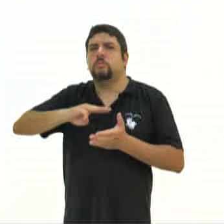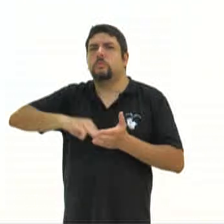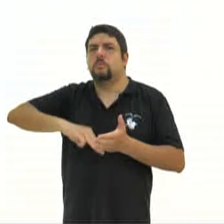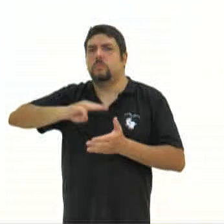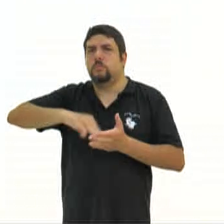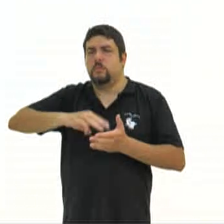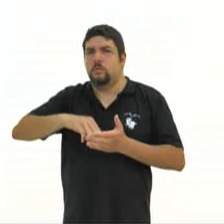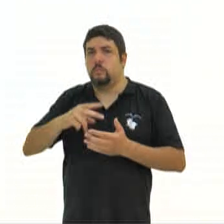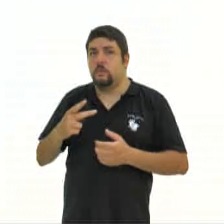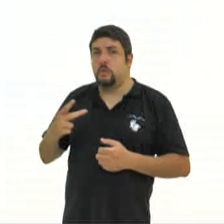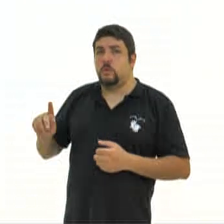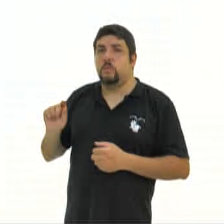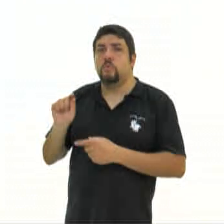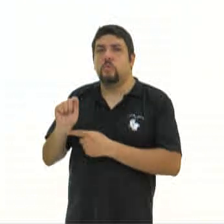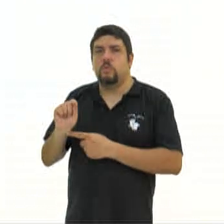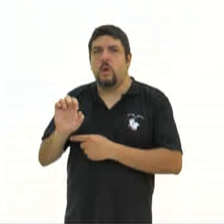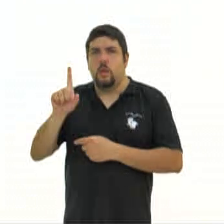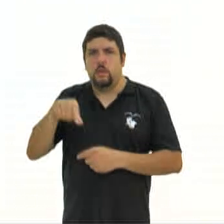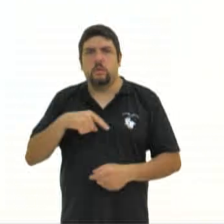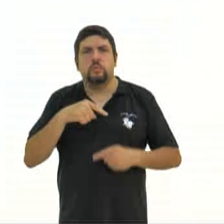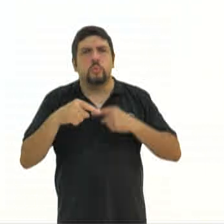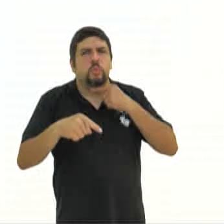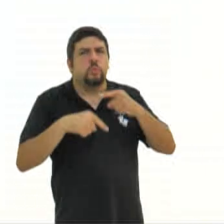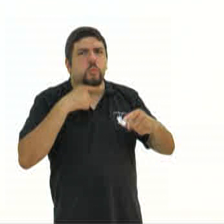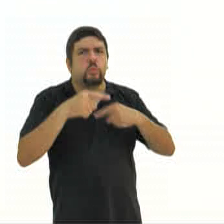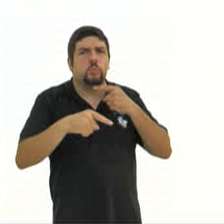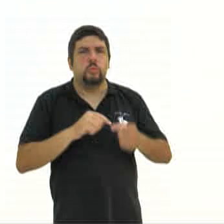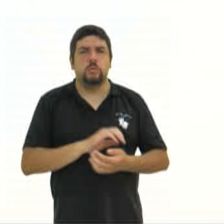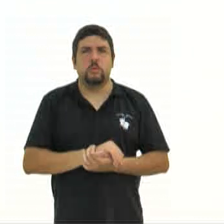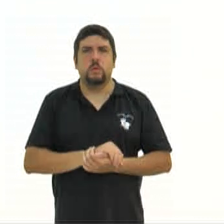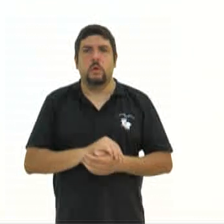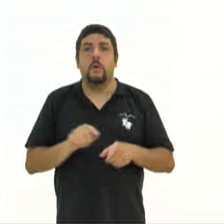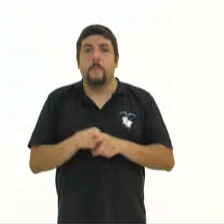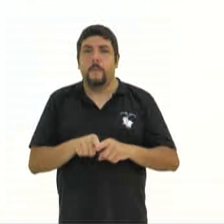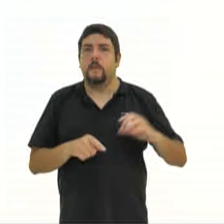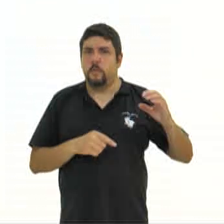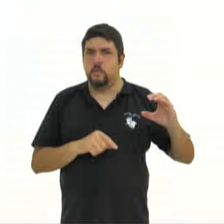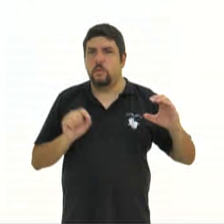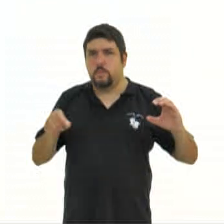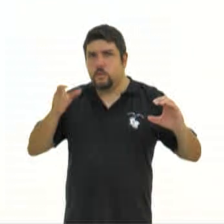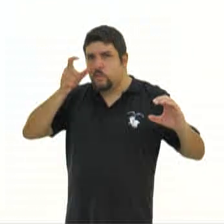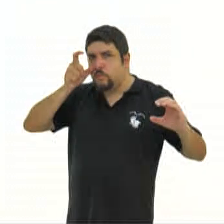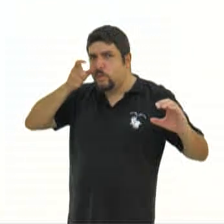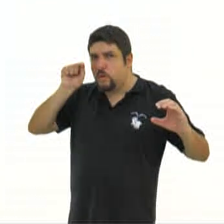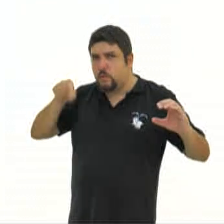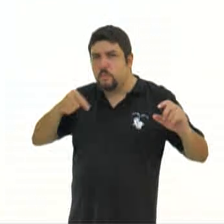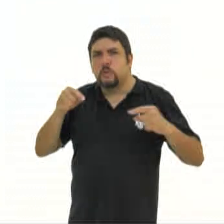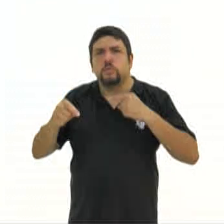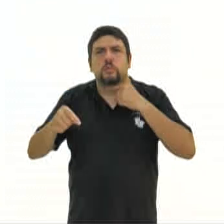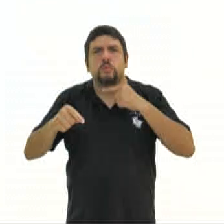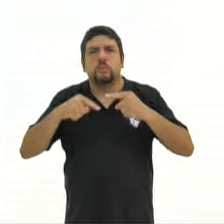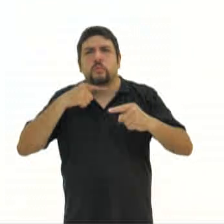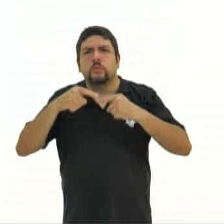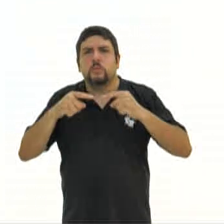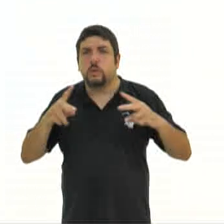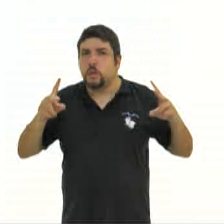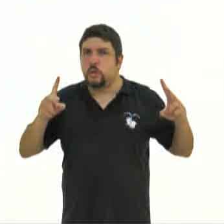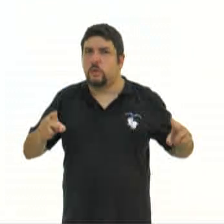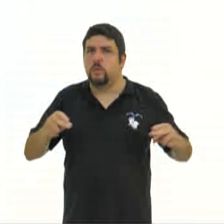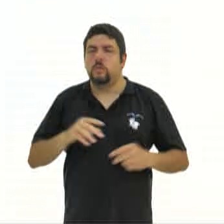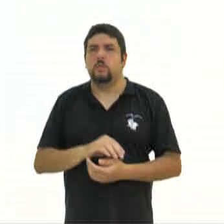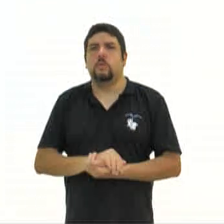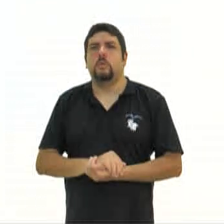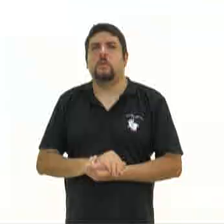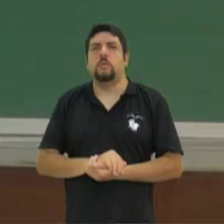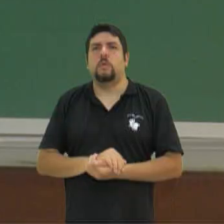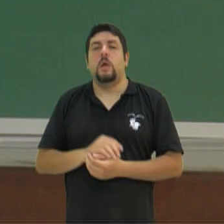ele, duvidar de todas as coisas. Assim como os céticos, o Descartes duvida de tudo. Isso é um ceticismo metodológico, ele